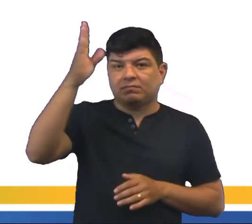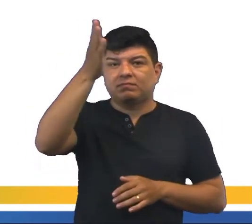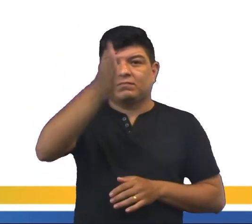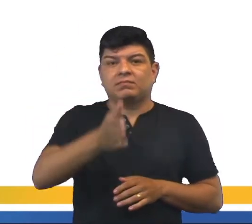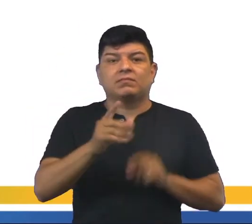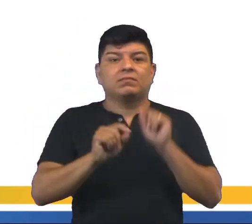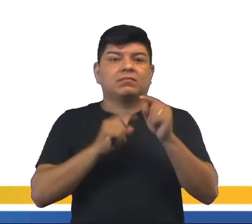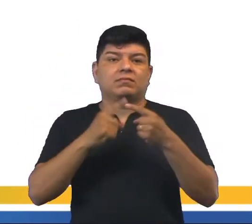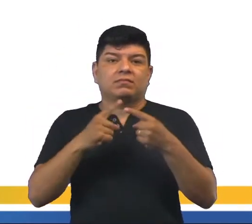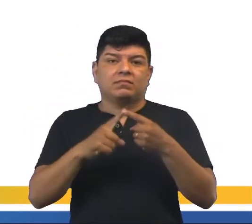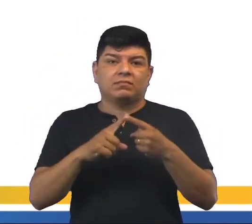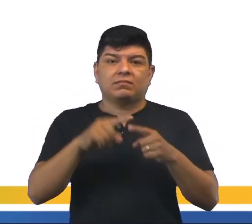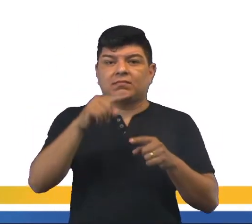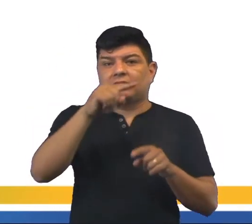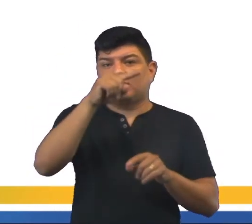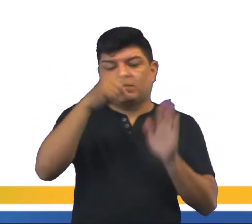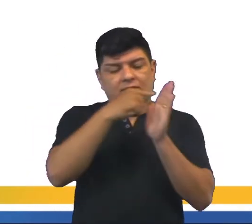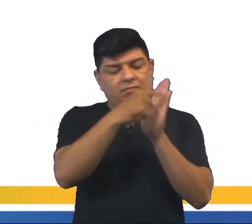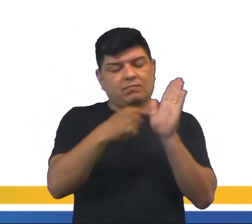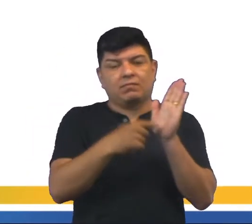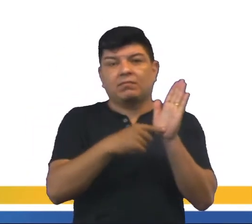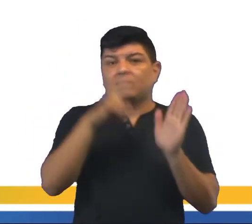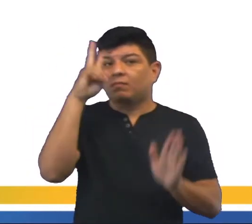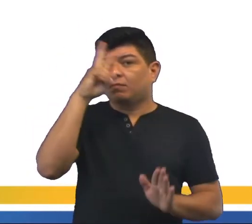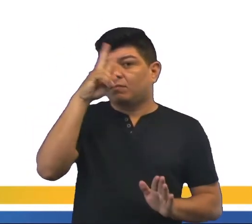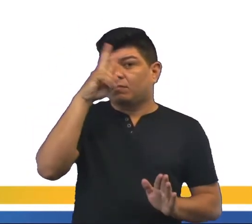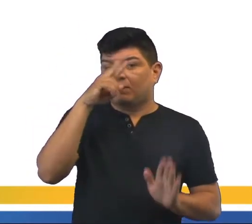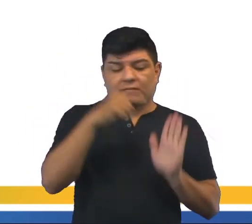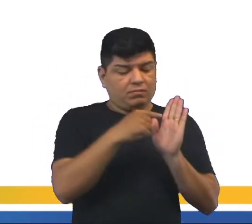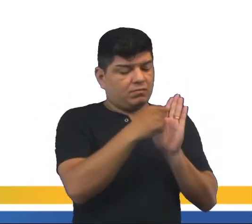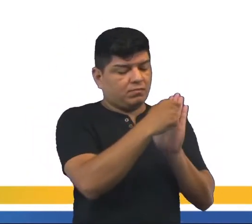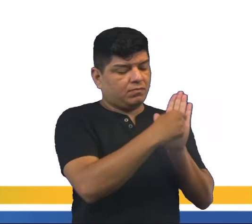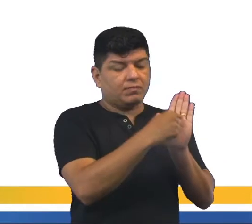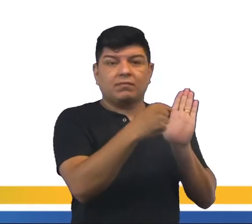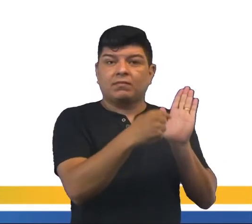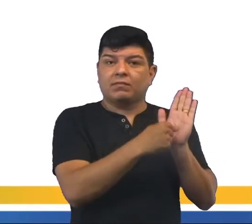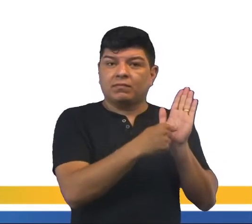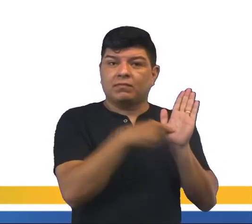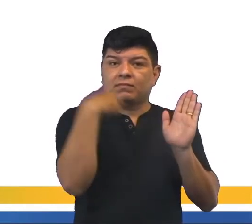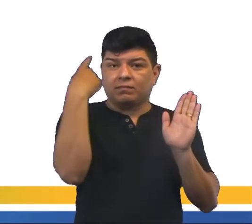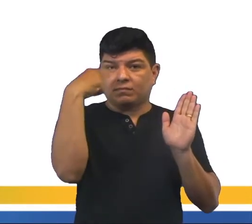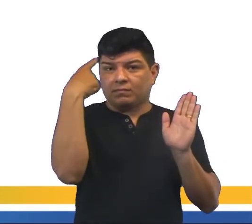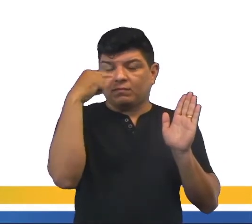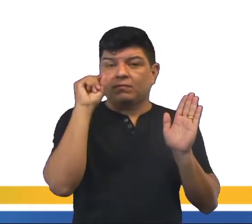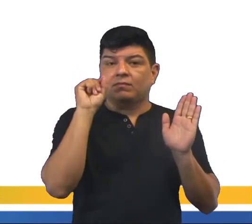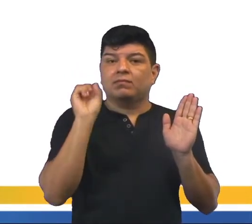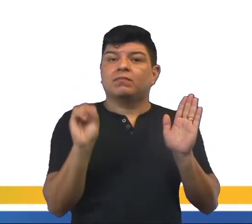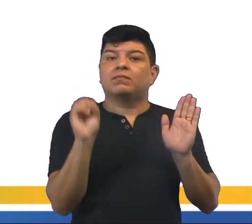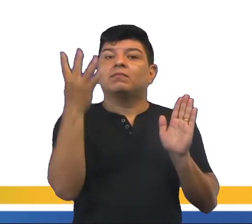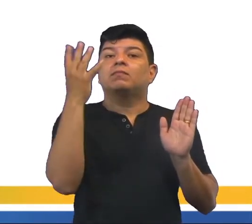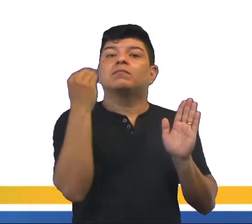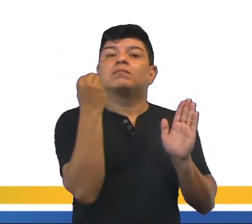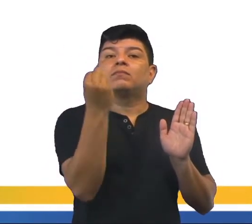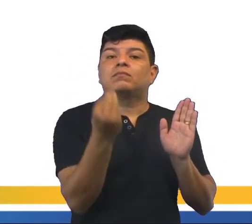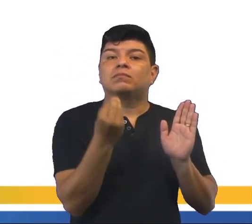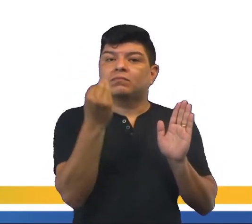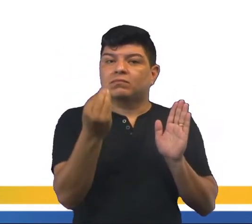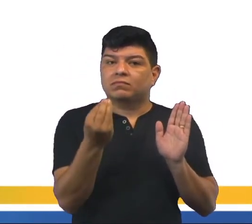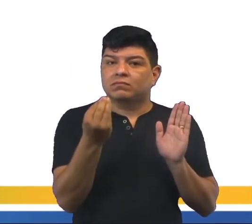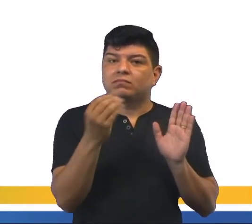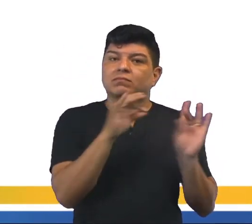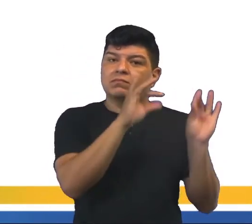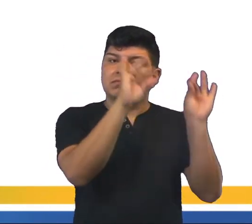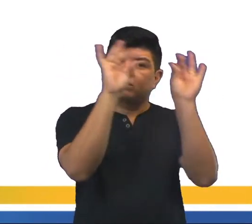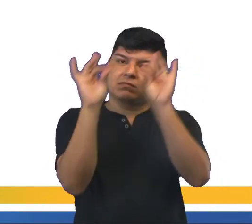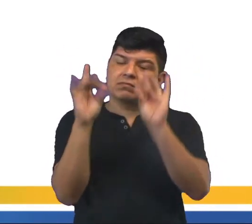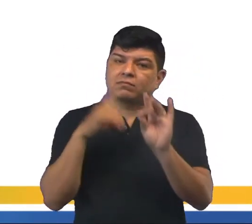diretas. Elas têm o ponto de interrogação. E lembrando que o ponto de interrogação na língua espanhola, ele acontece, né, de uma maneira peculiar. Ou